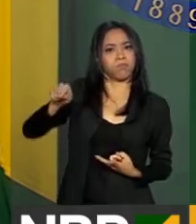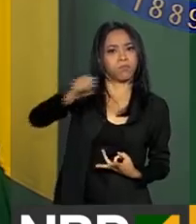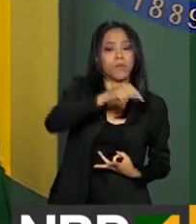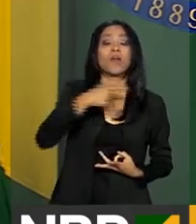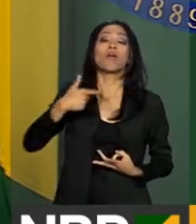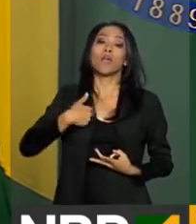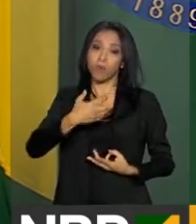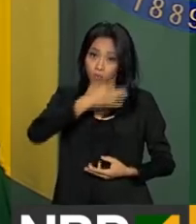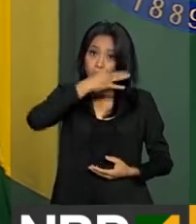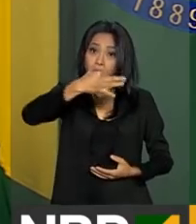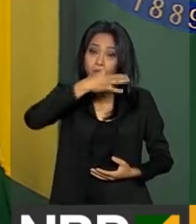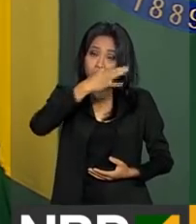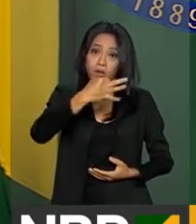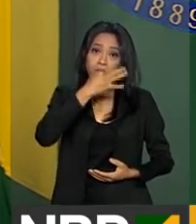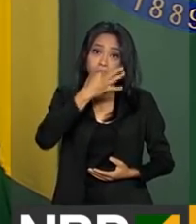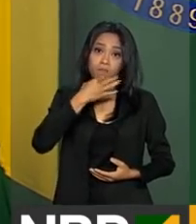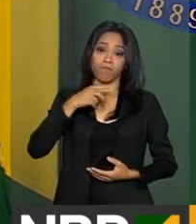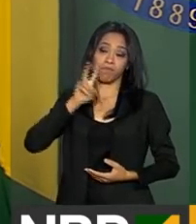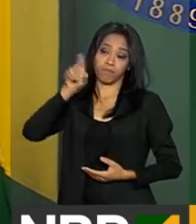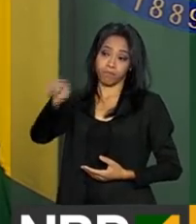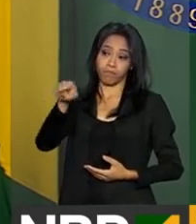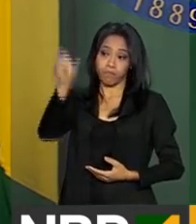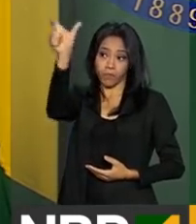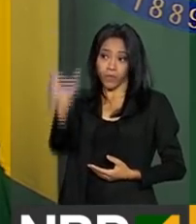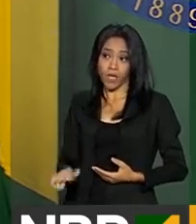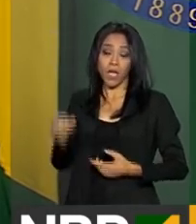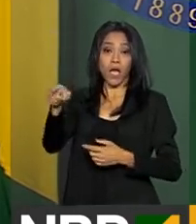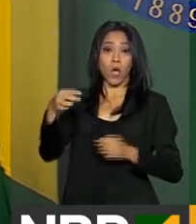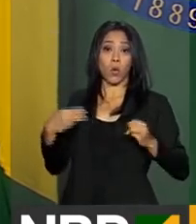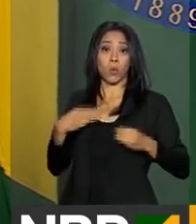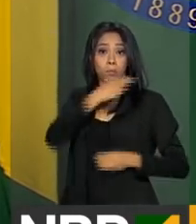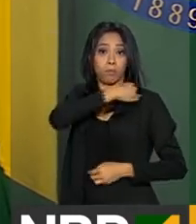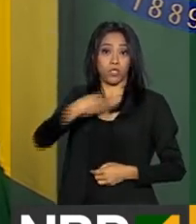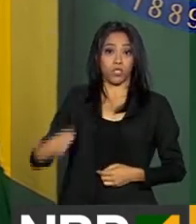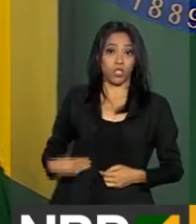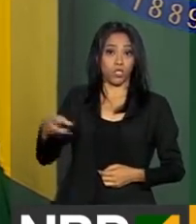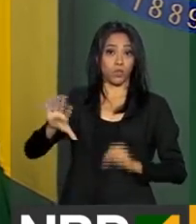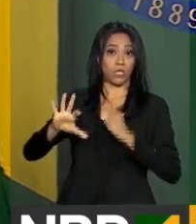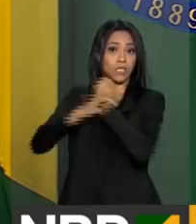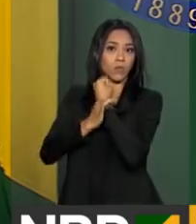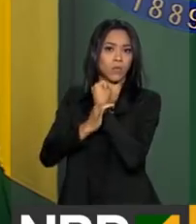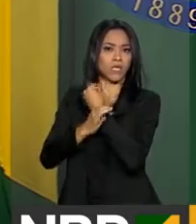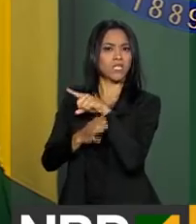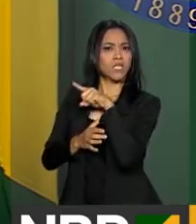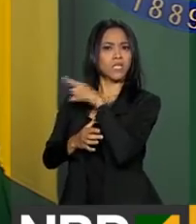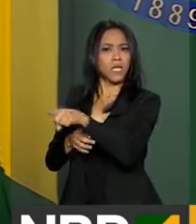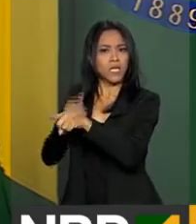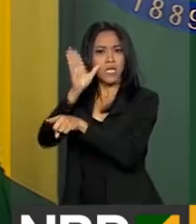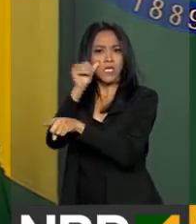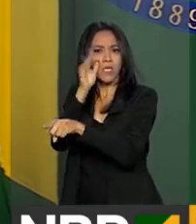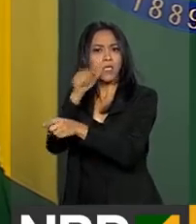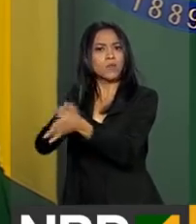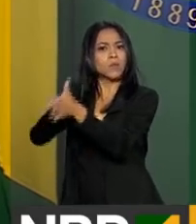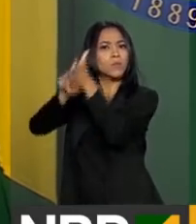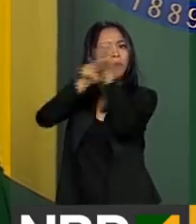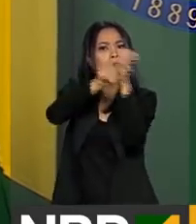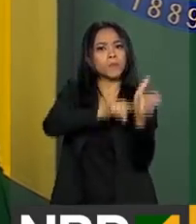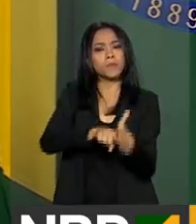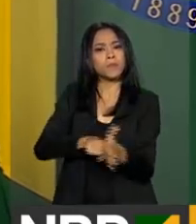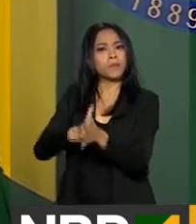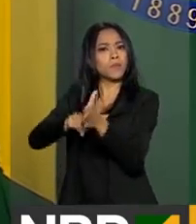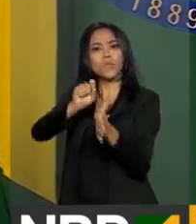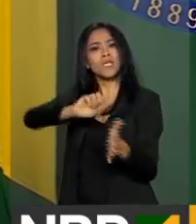sugerir ao ministro jungmann que ature internamente como se dão